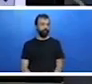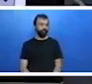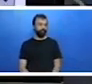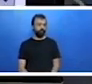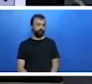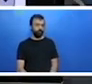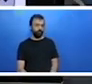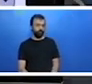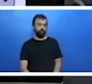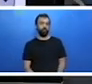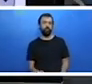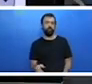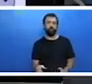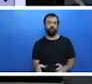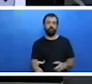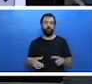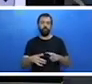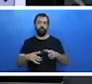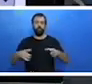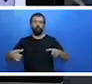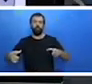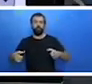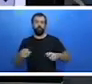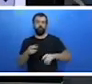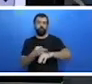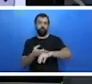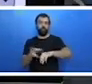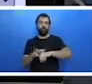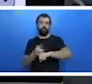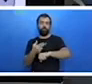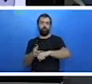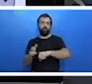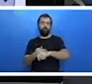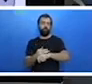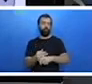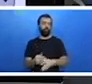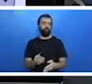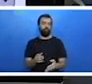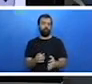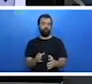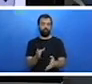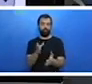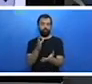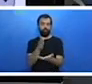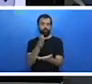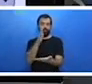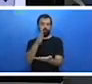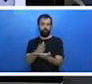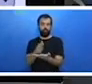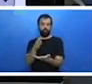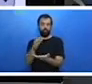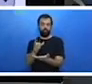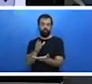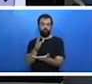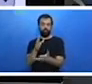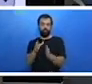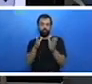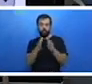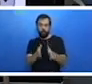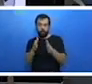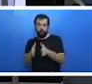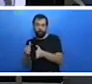divido uma barra de chocolate em 10 partes, o aluno vai pegar uma partinha considerável